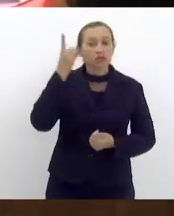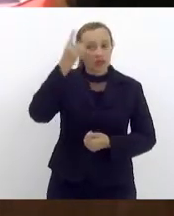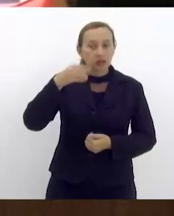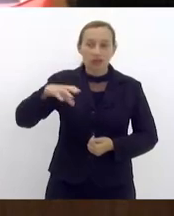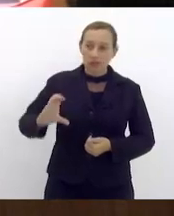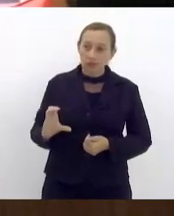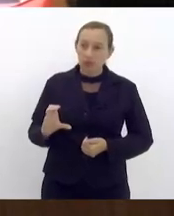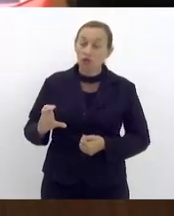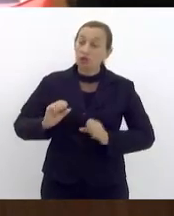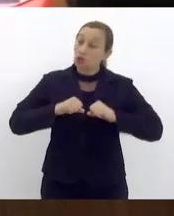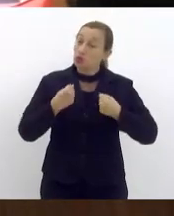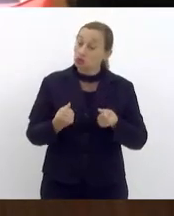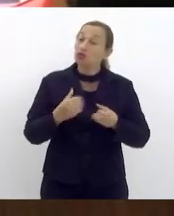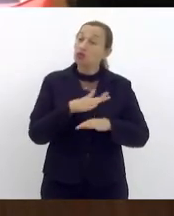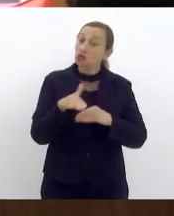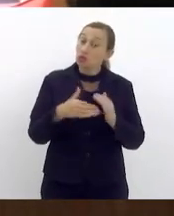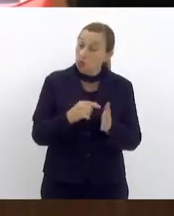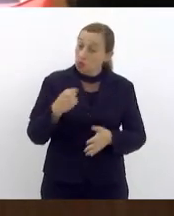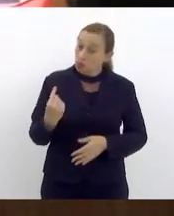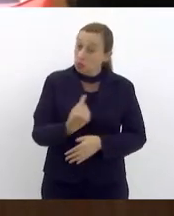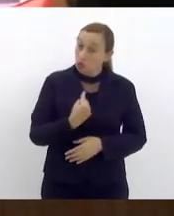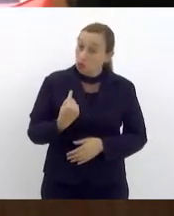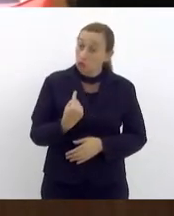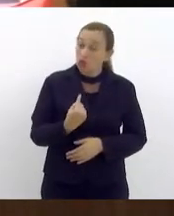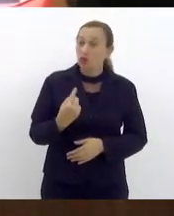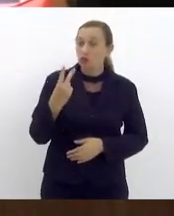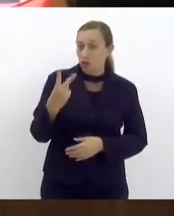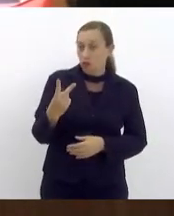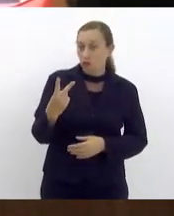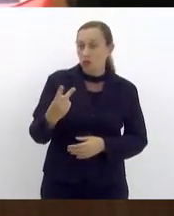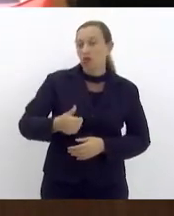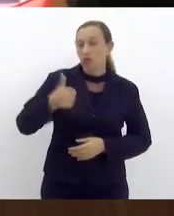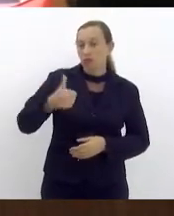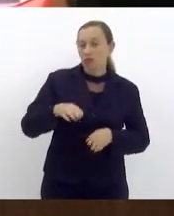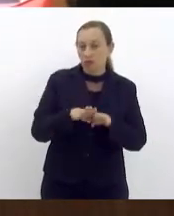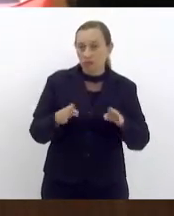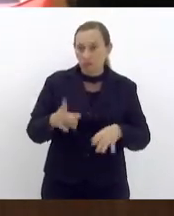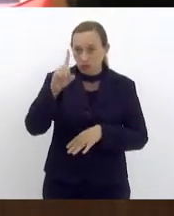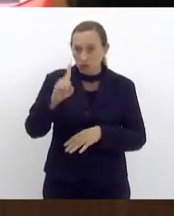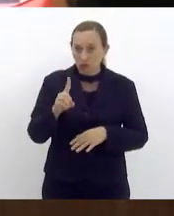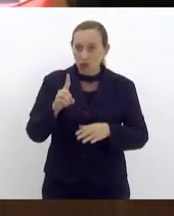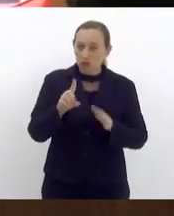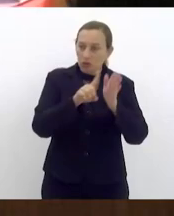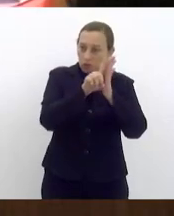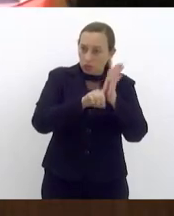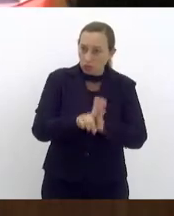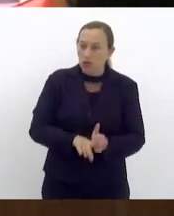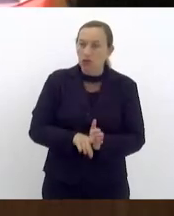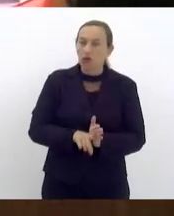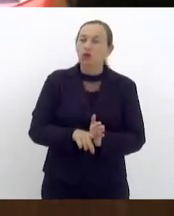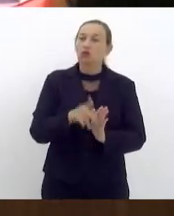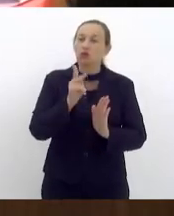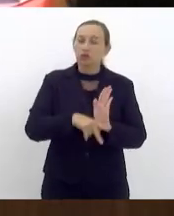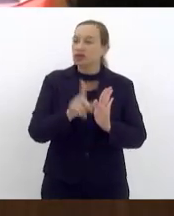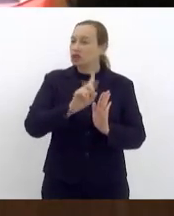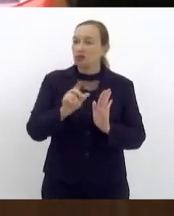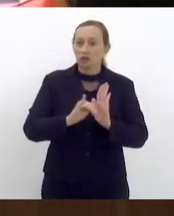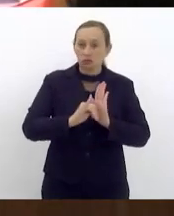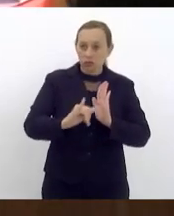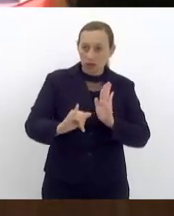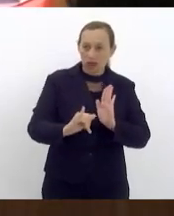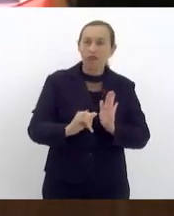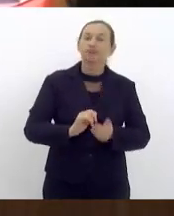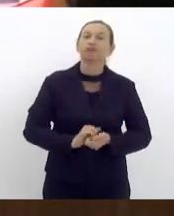um esforço de todos nós para dois aspectos primeira mesa diretora fazer um apanhado dos projetos que não foram publicados